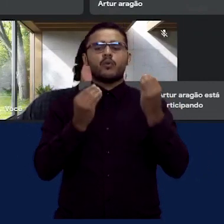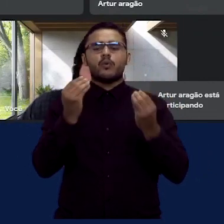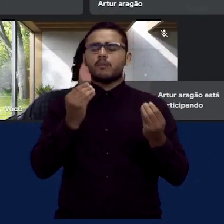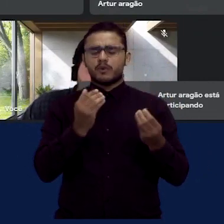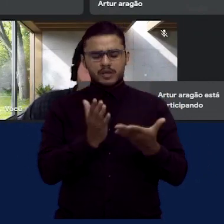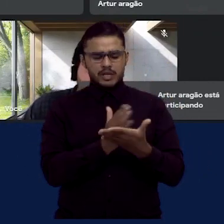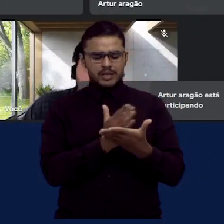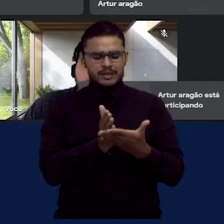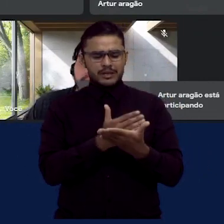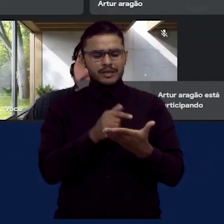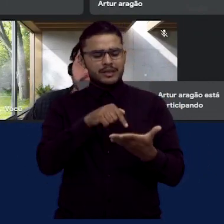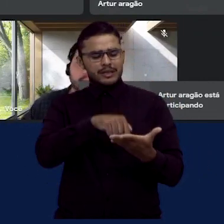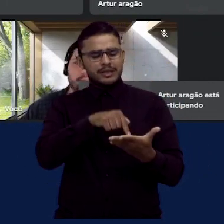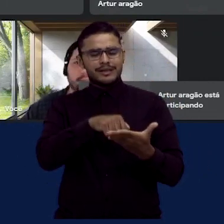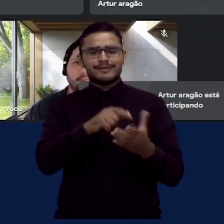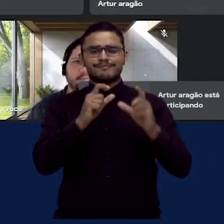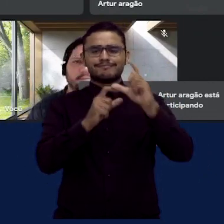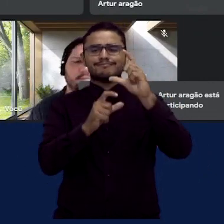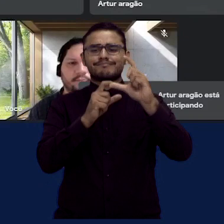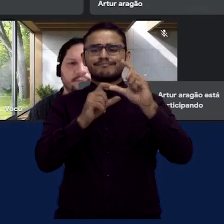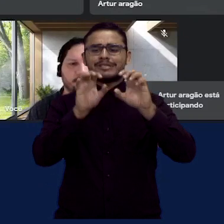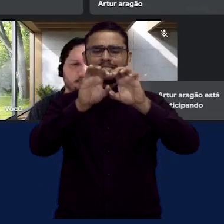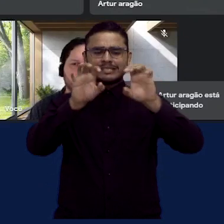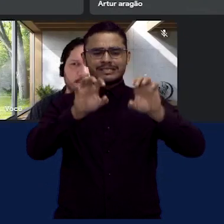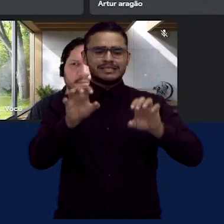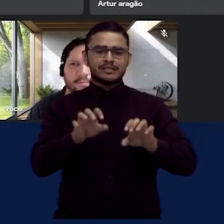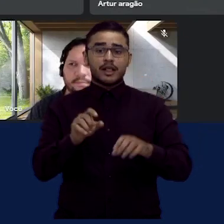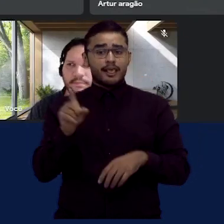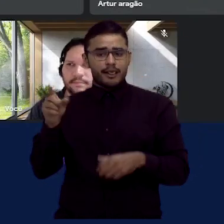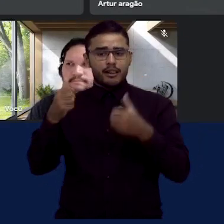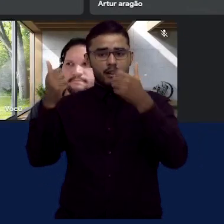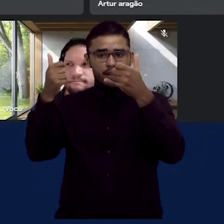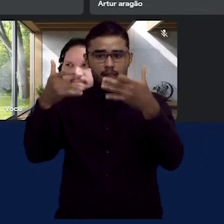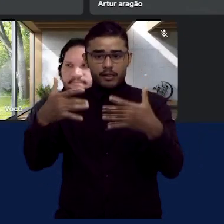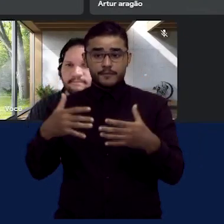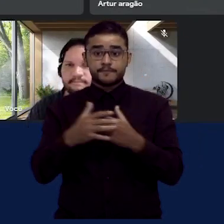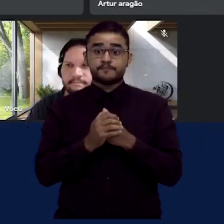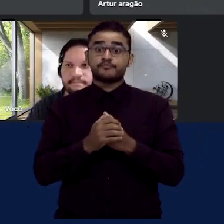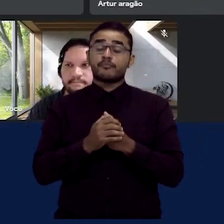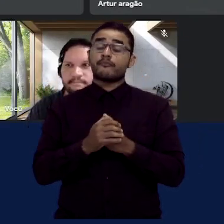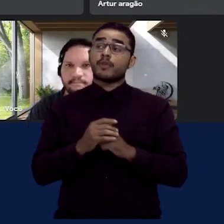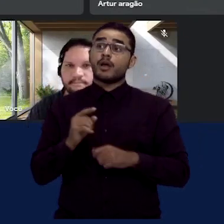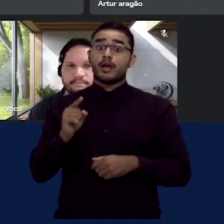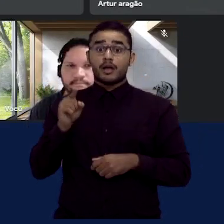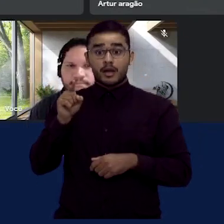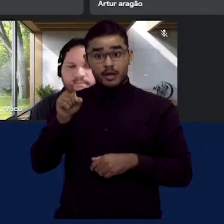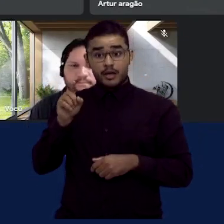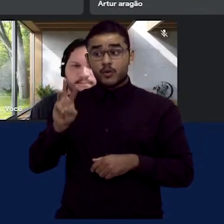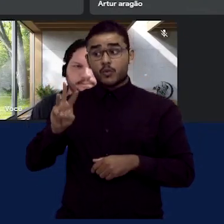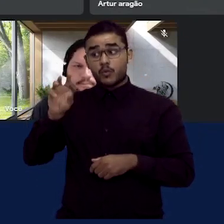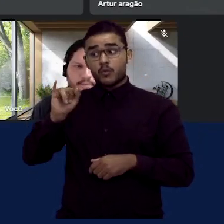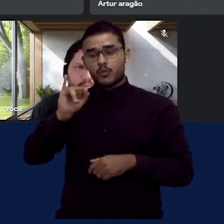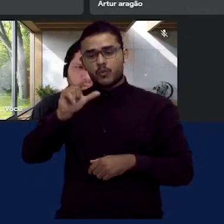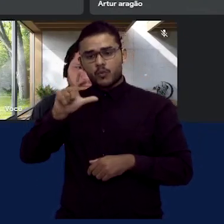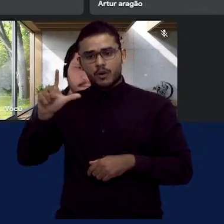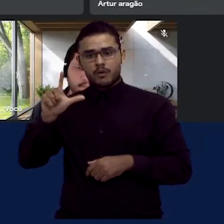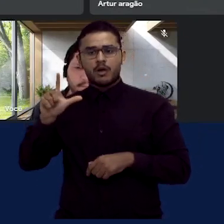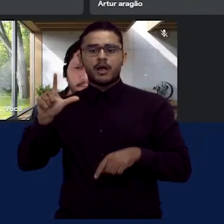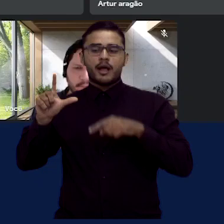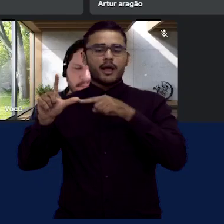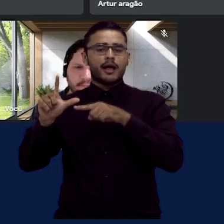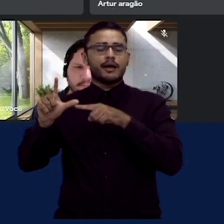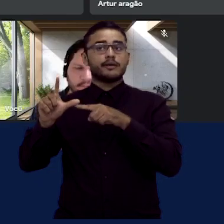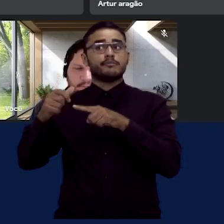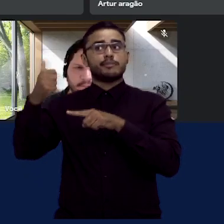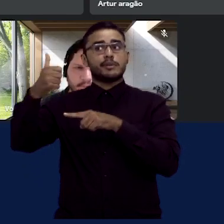anos depois, ele resgata esse material do Eisner e amplia. Dessa vez até de maneira muito mais ousada,